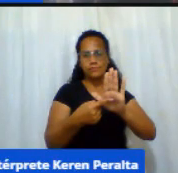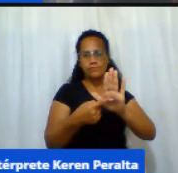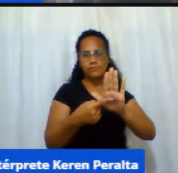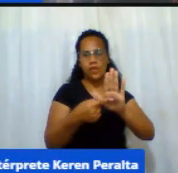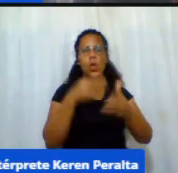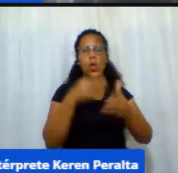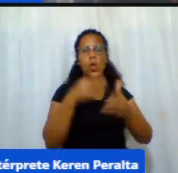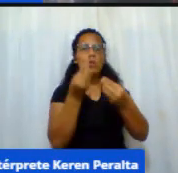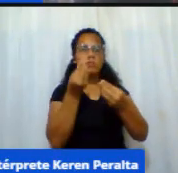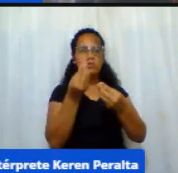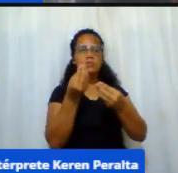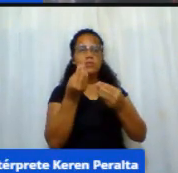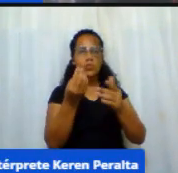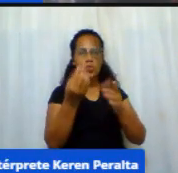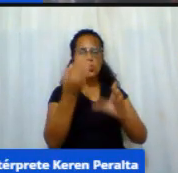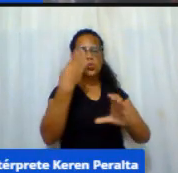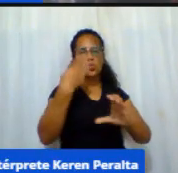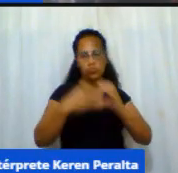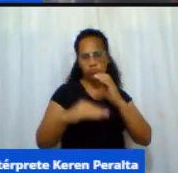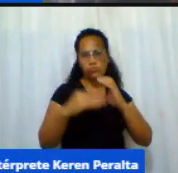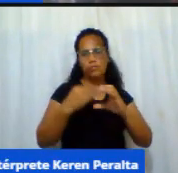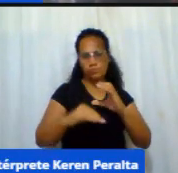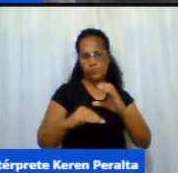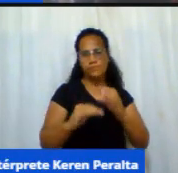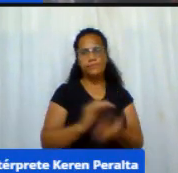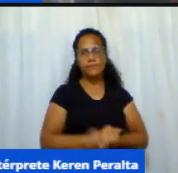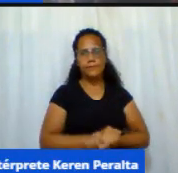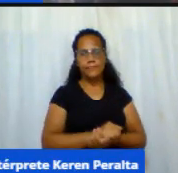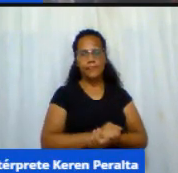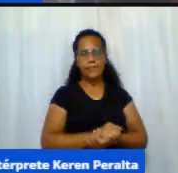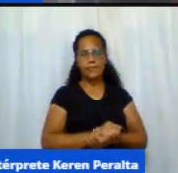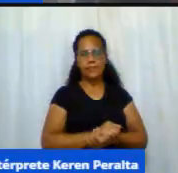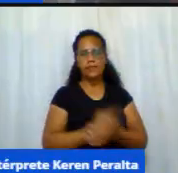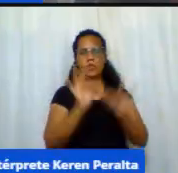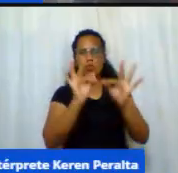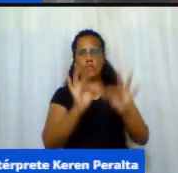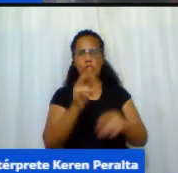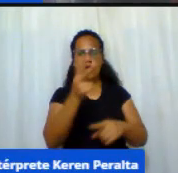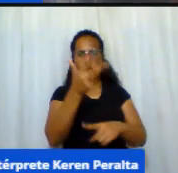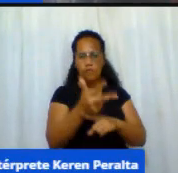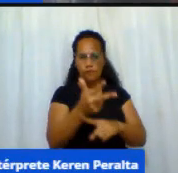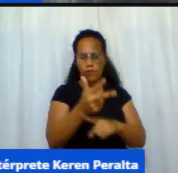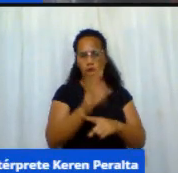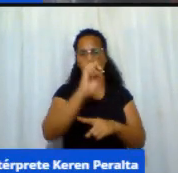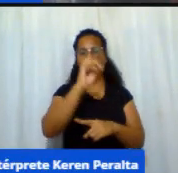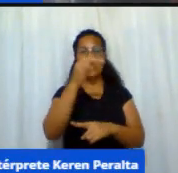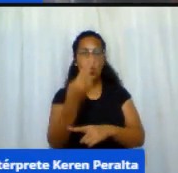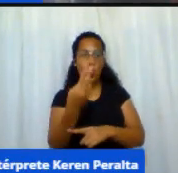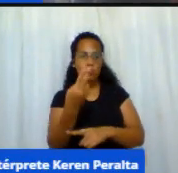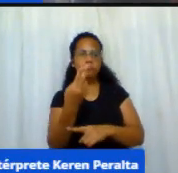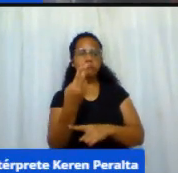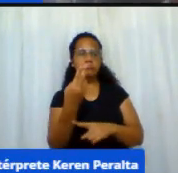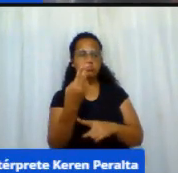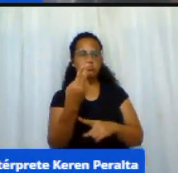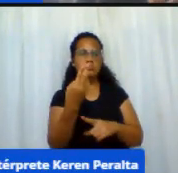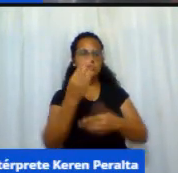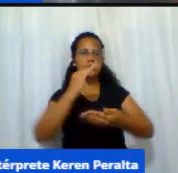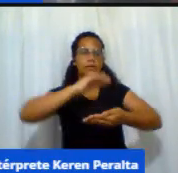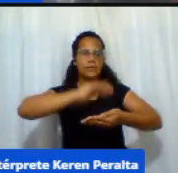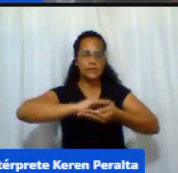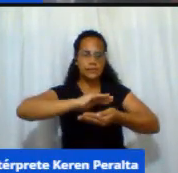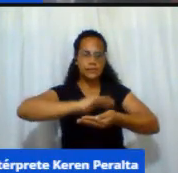facultando pausarem o vídeo assim que a postagem finalizar no canal da CEMED no YouTube, para mais facilmente copiarem